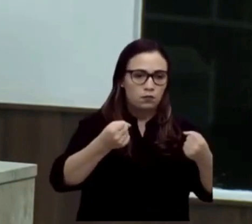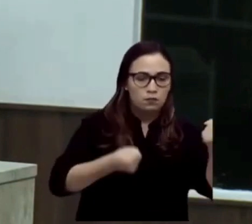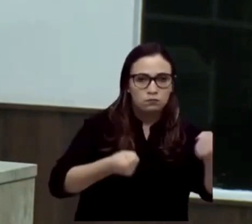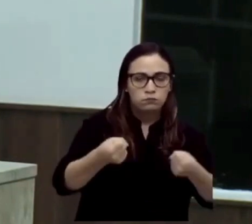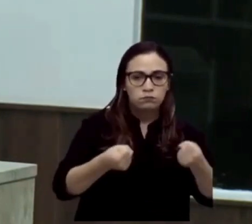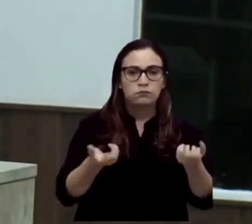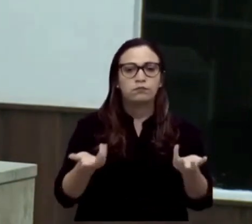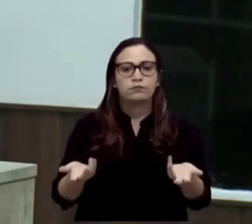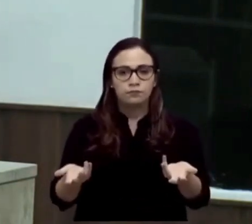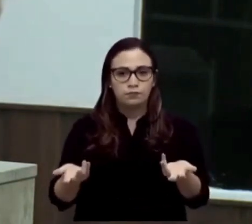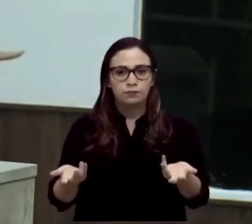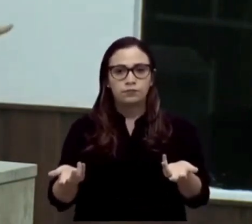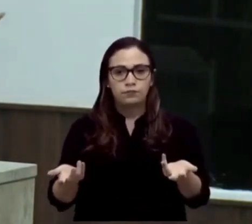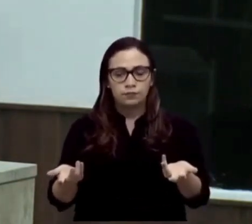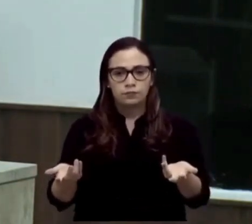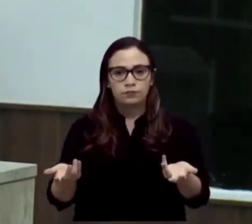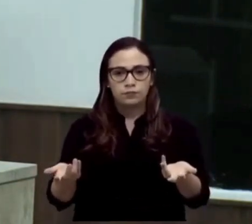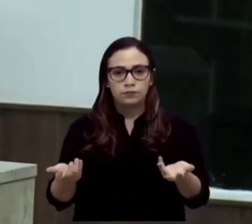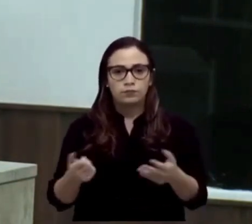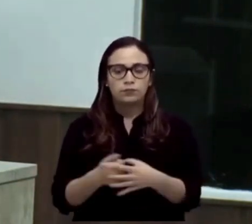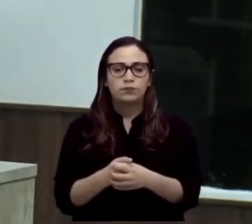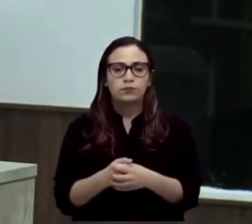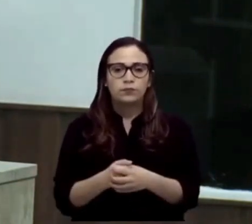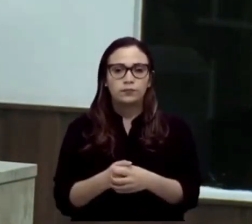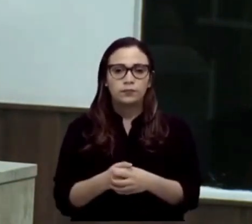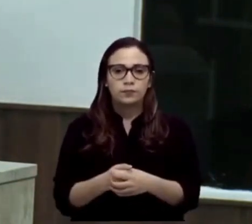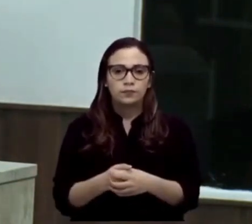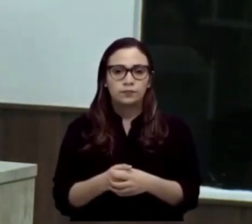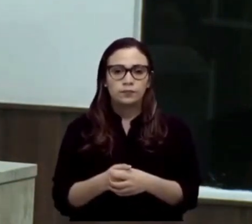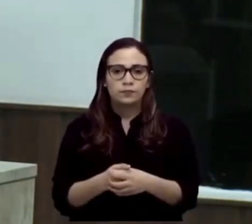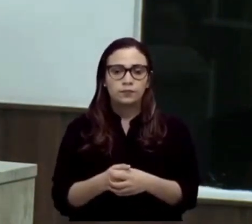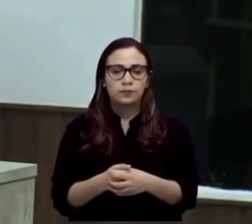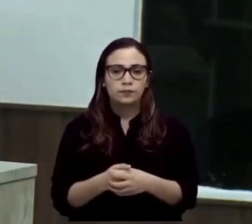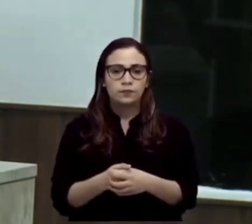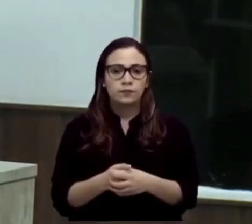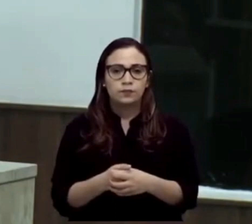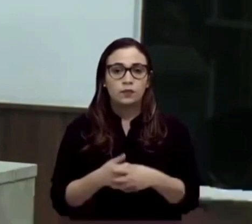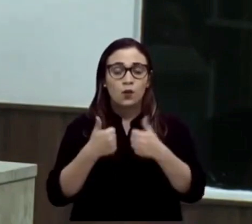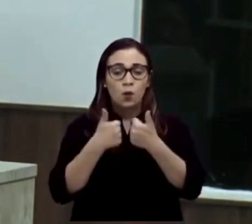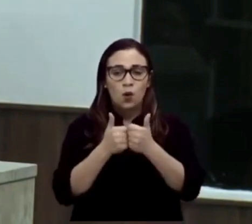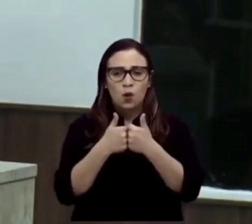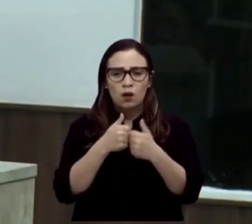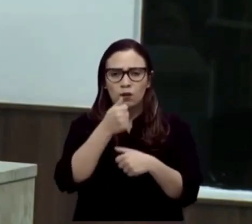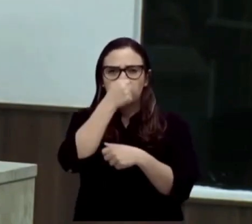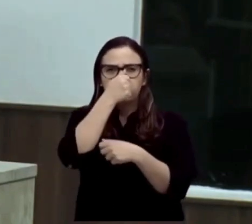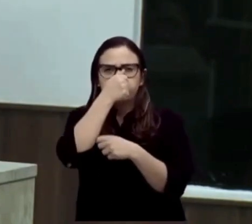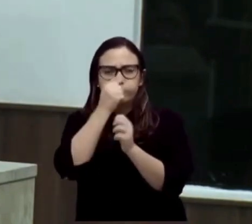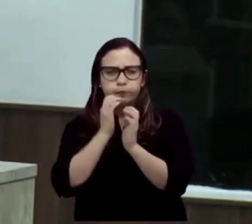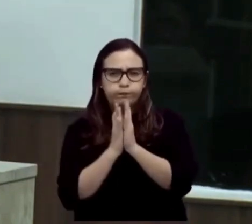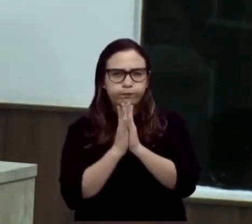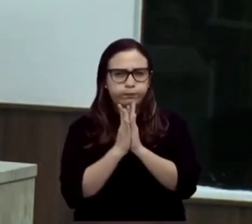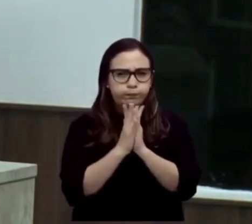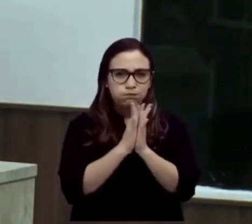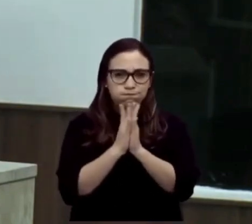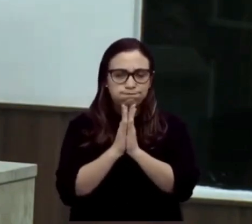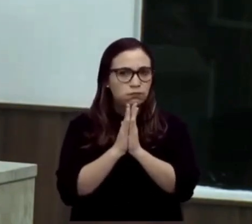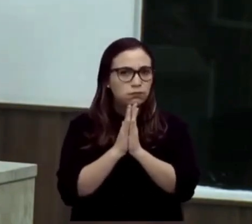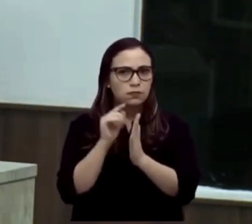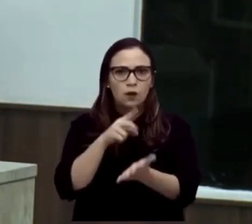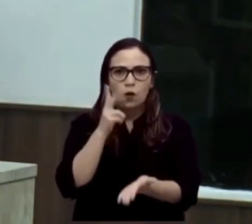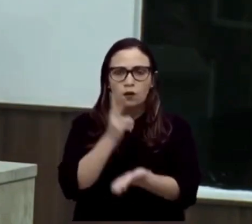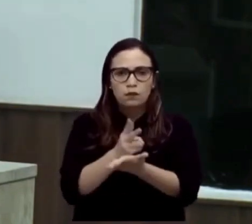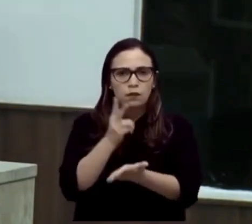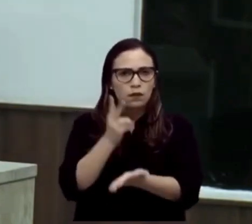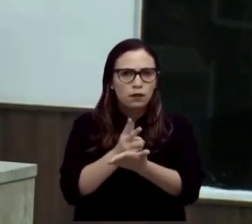dinheiro para a pessoa poder passar na roleta. Ônibus lotado, que é uma realidade